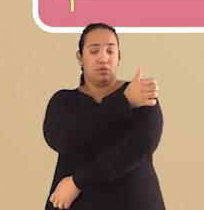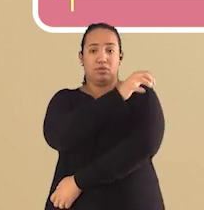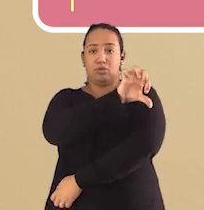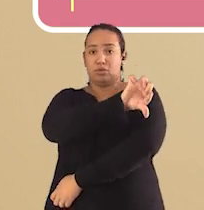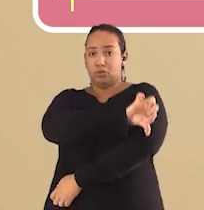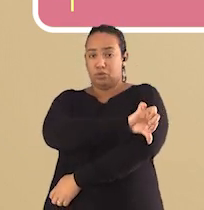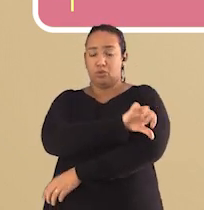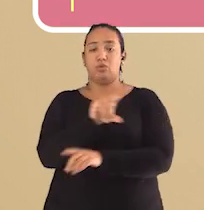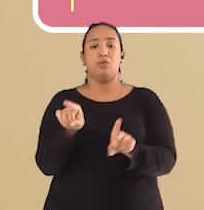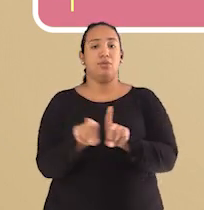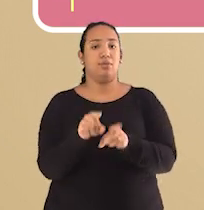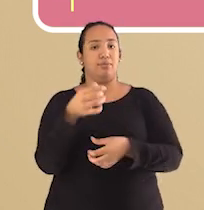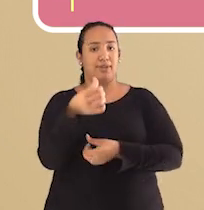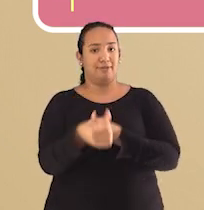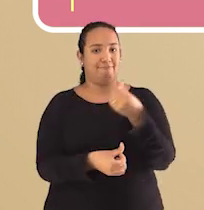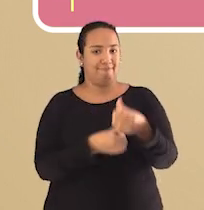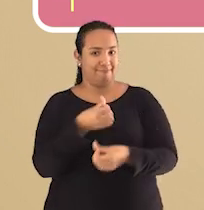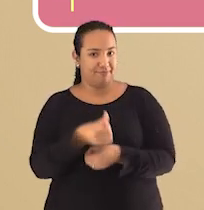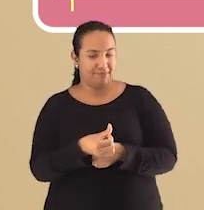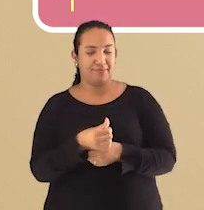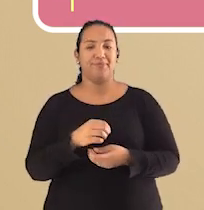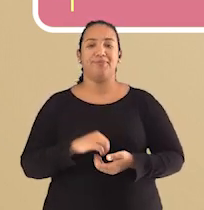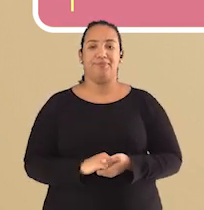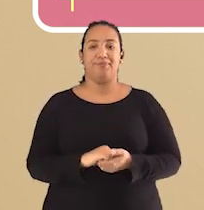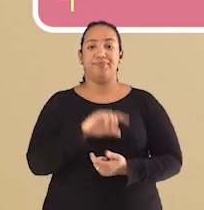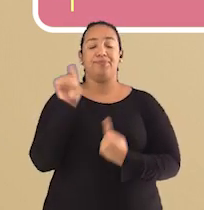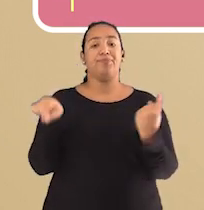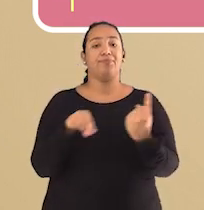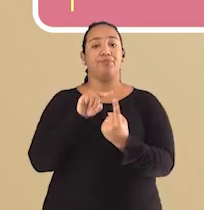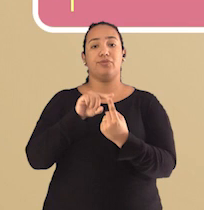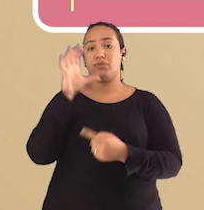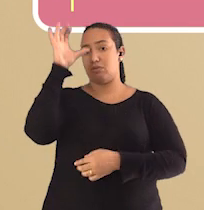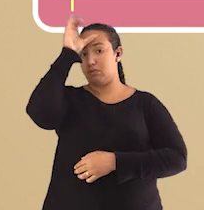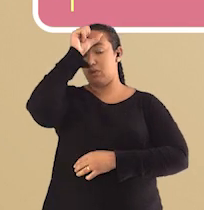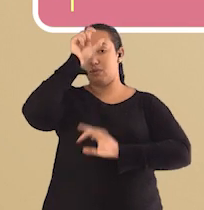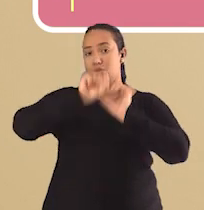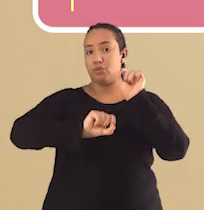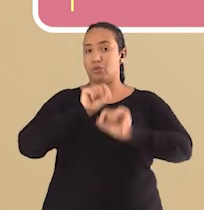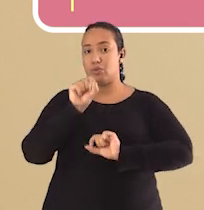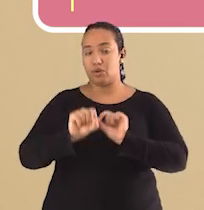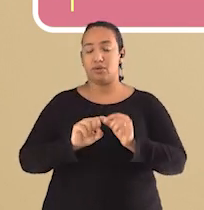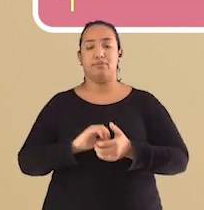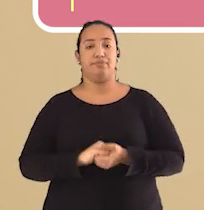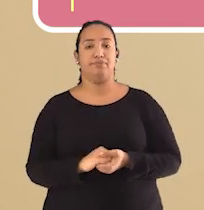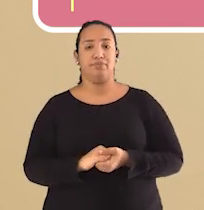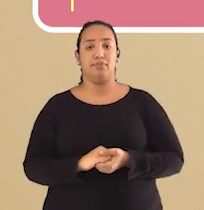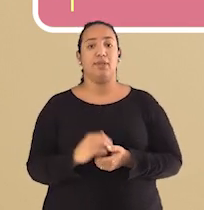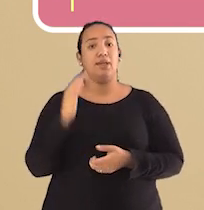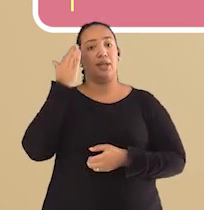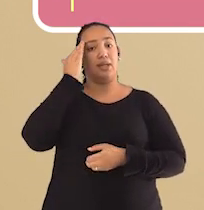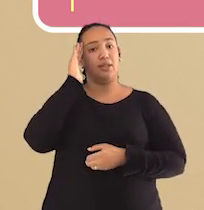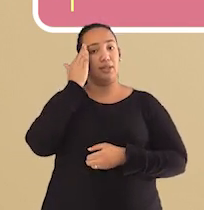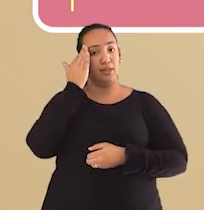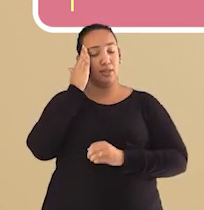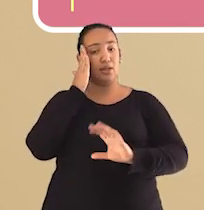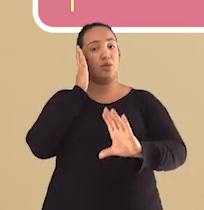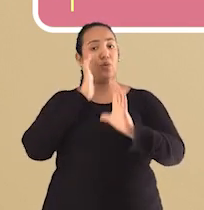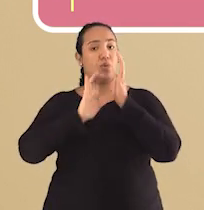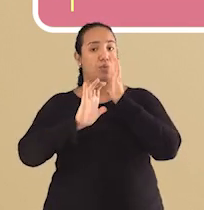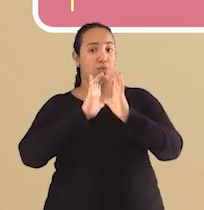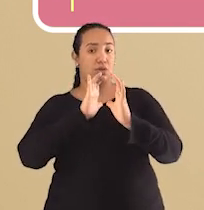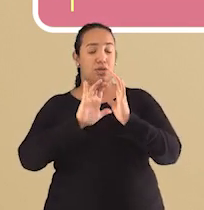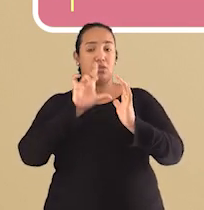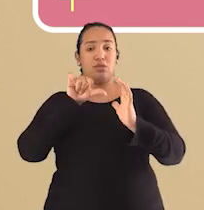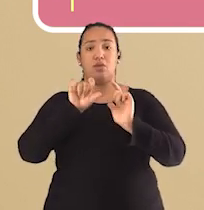EJA. Os objetivos de aprendizagem são: entender a comunicação como troca de ideias e de valores culturais,